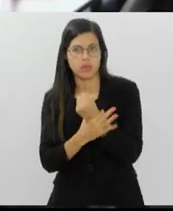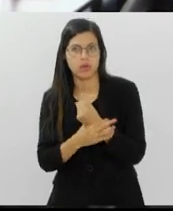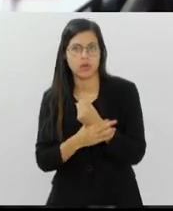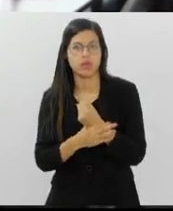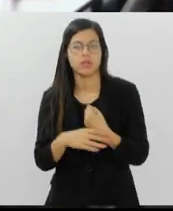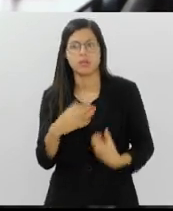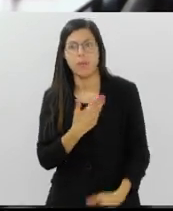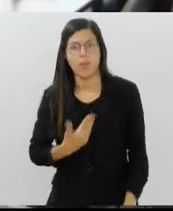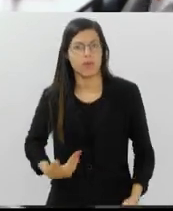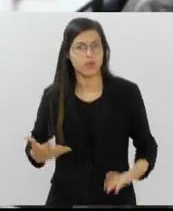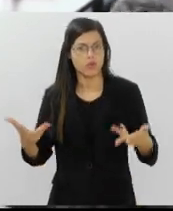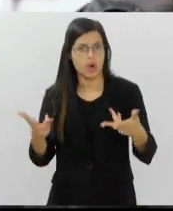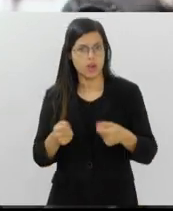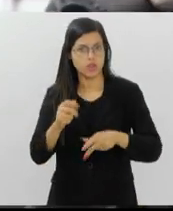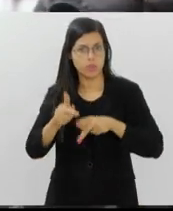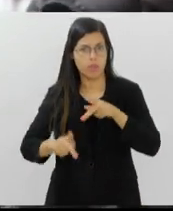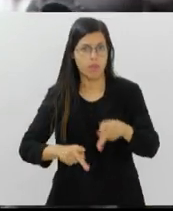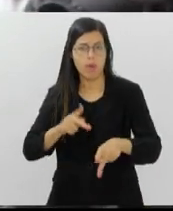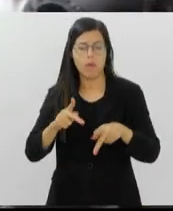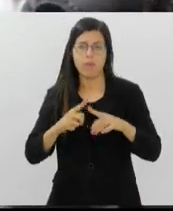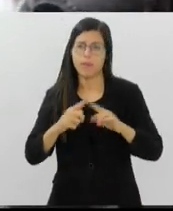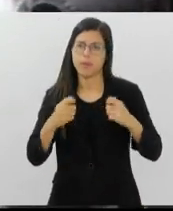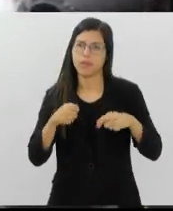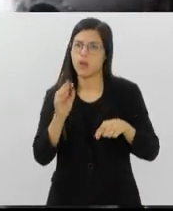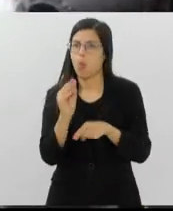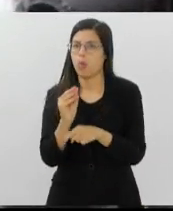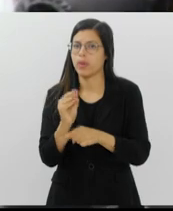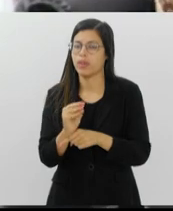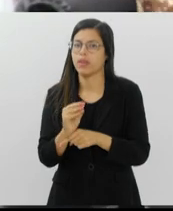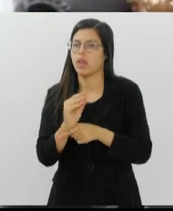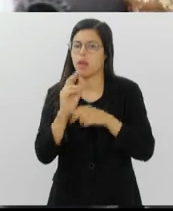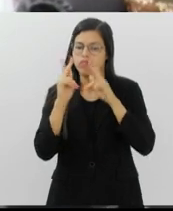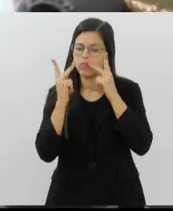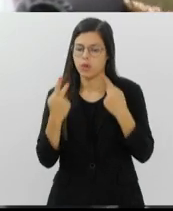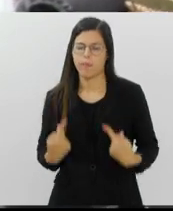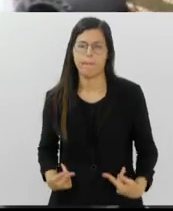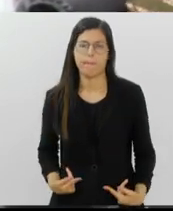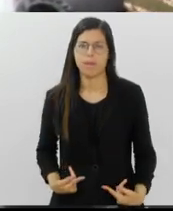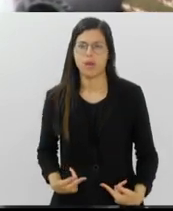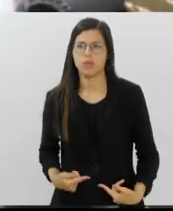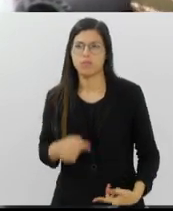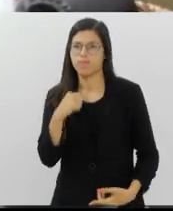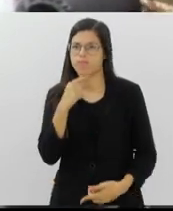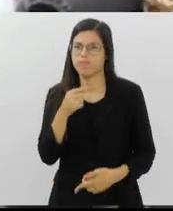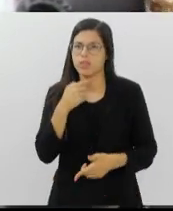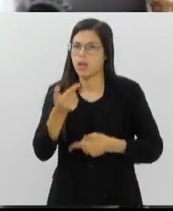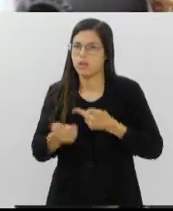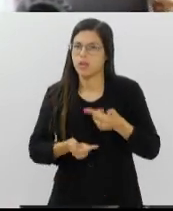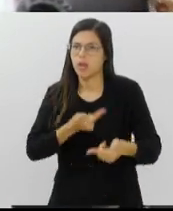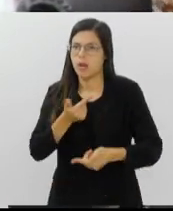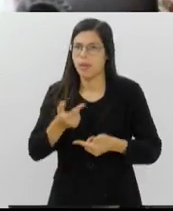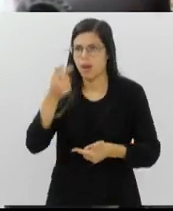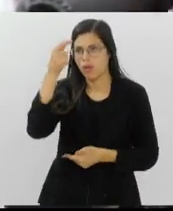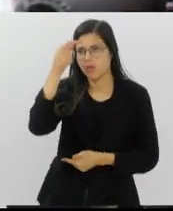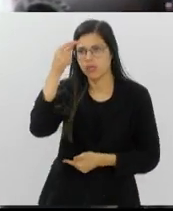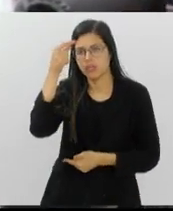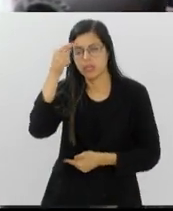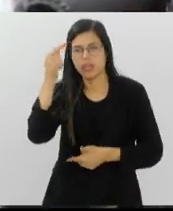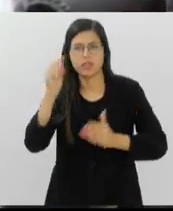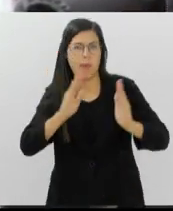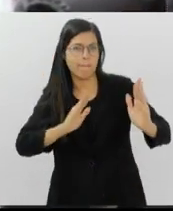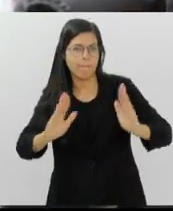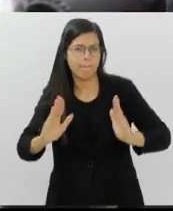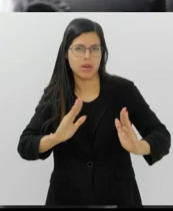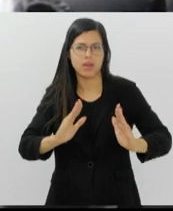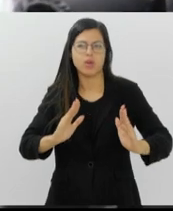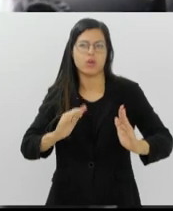população se a gente não cuidar da matéria principal, que é o ser humano. Ninguém consegue trabalhar em sã consciência com uma escala dessa. Primeiro, eu dei um exemplo de